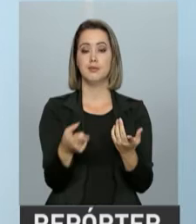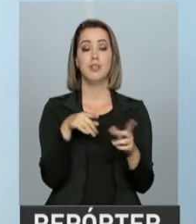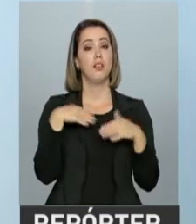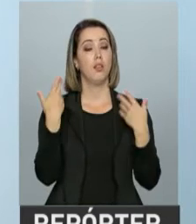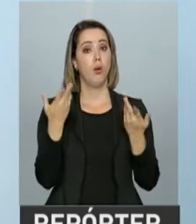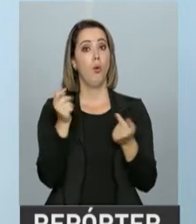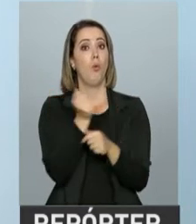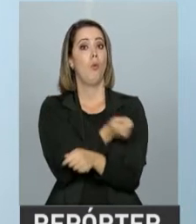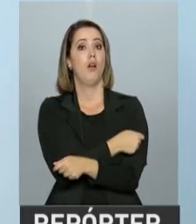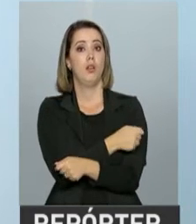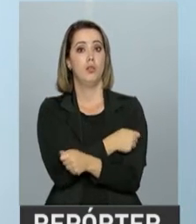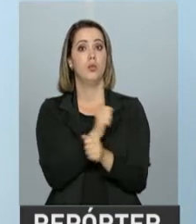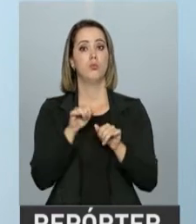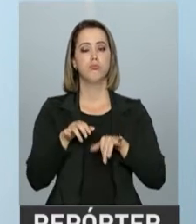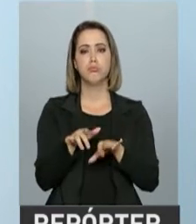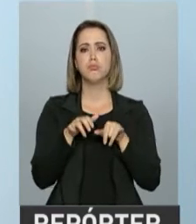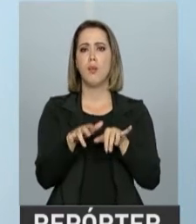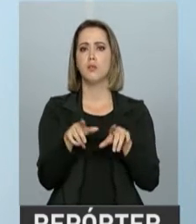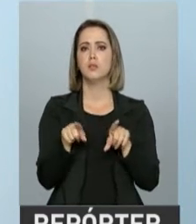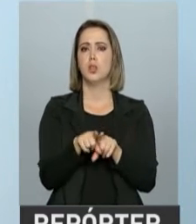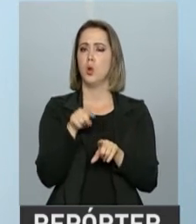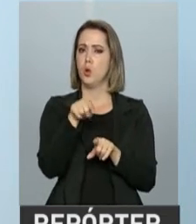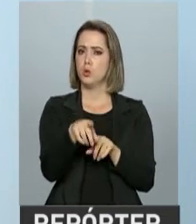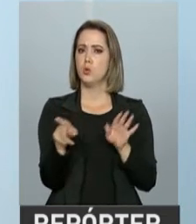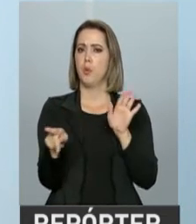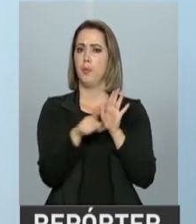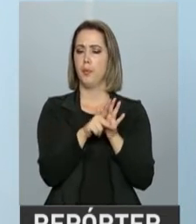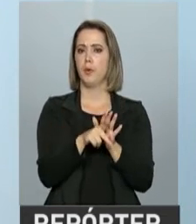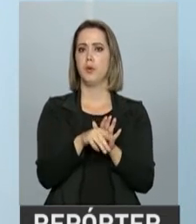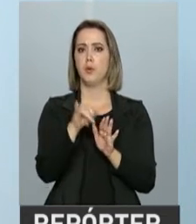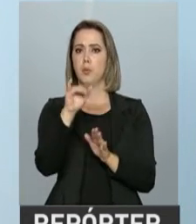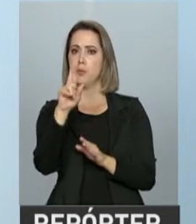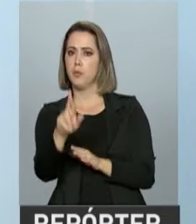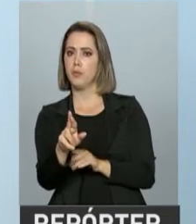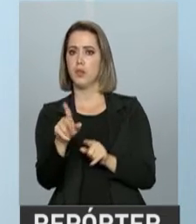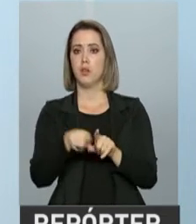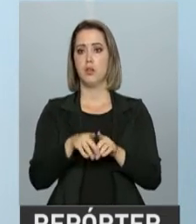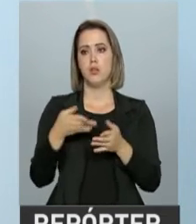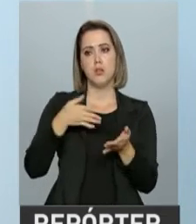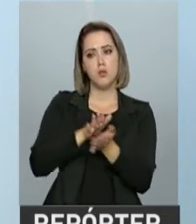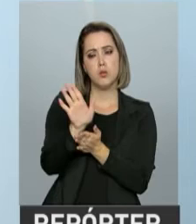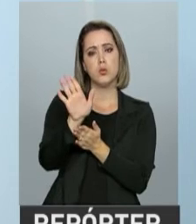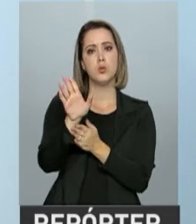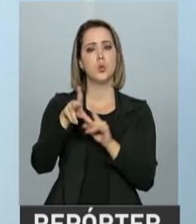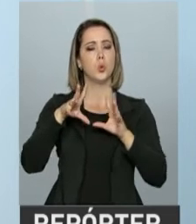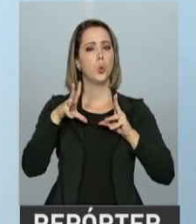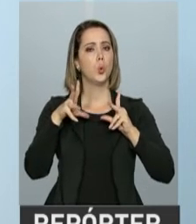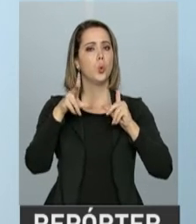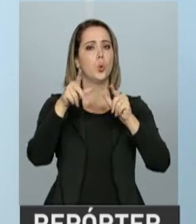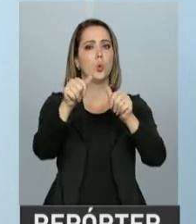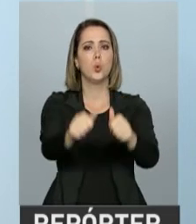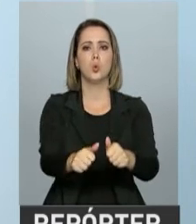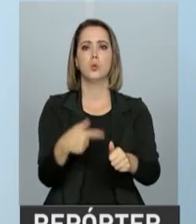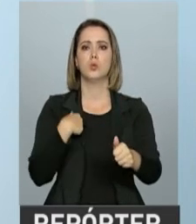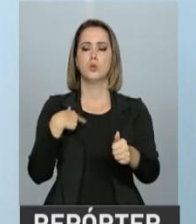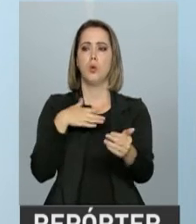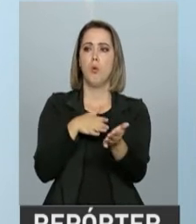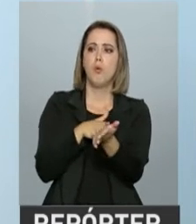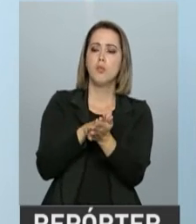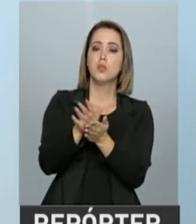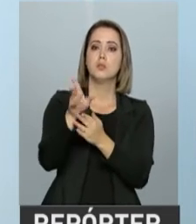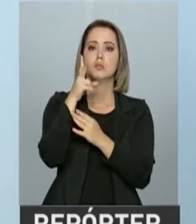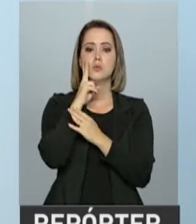o aluno vai preencher a sua declaração, vai gerar, vai transmitir, vai imprimir, vai